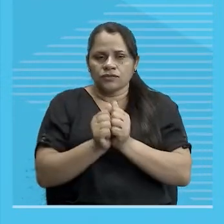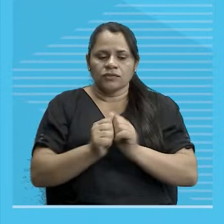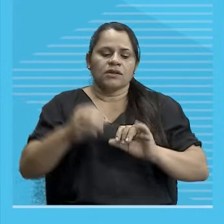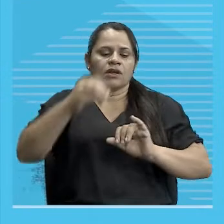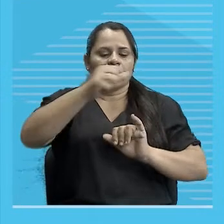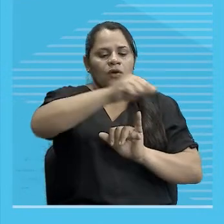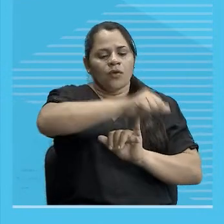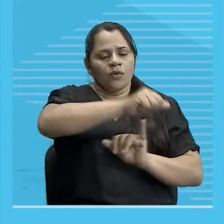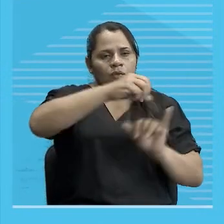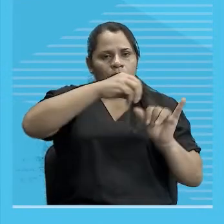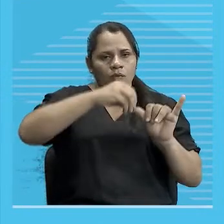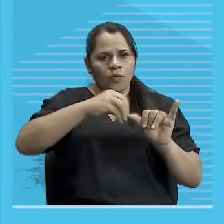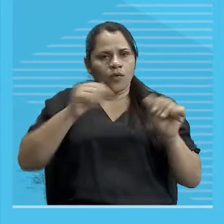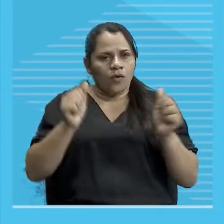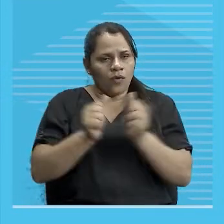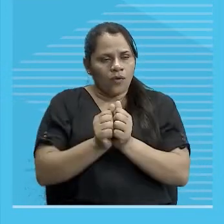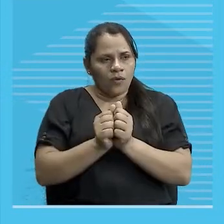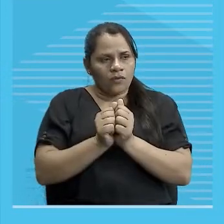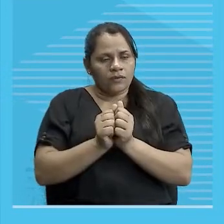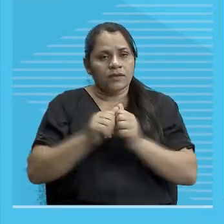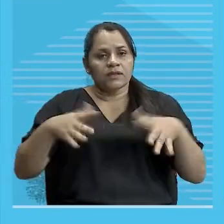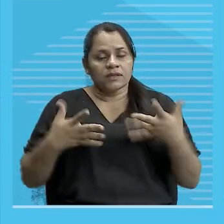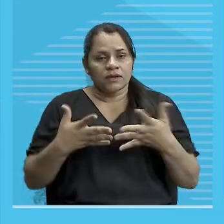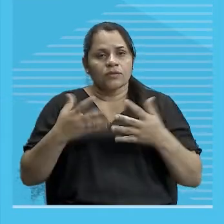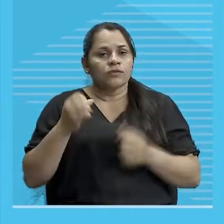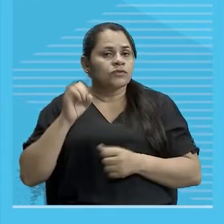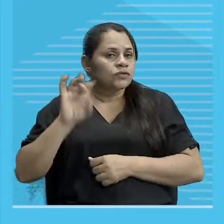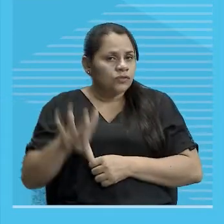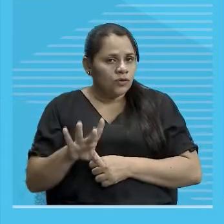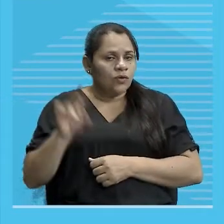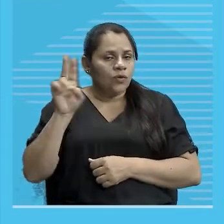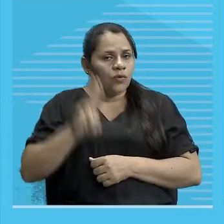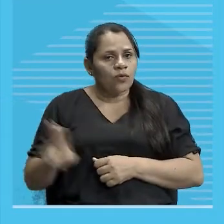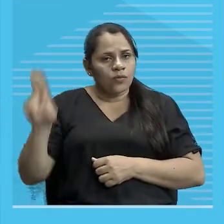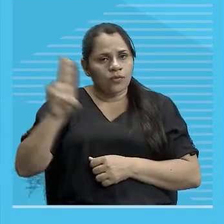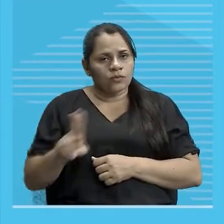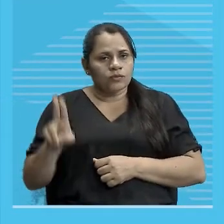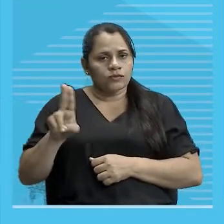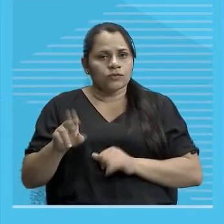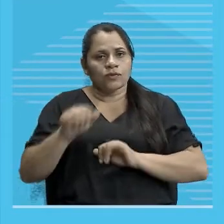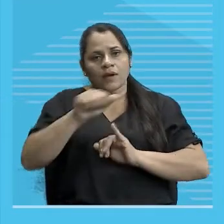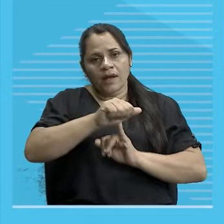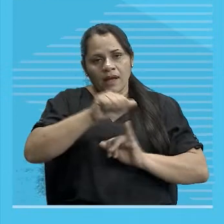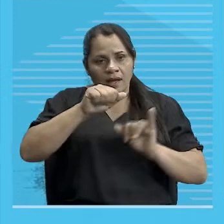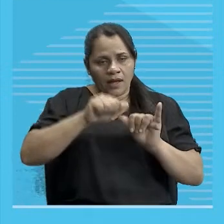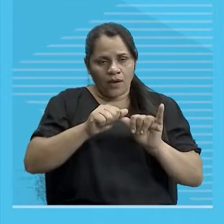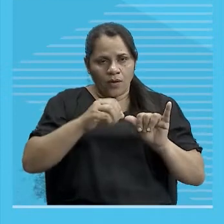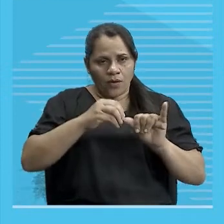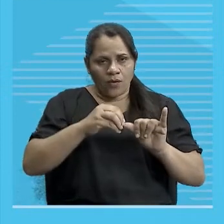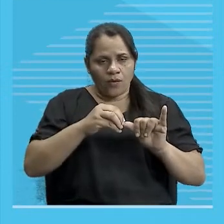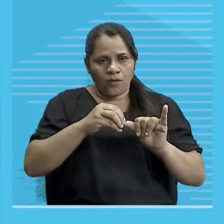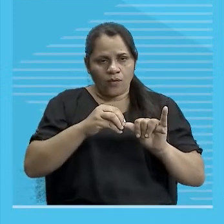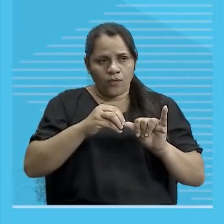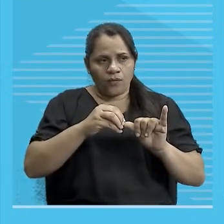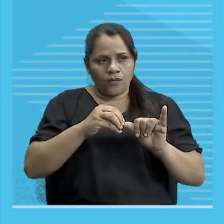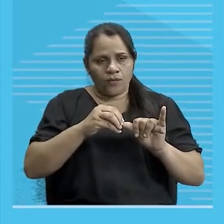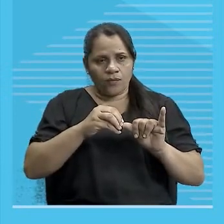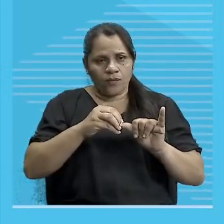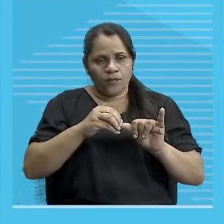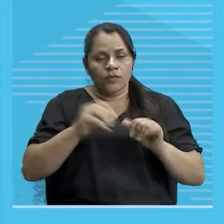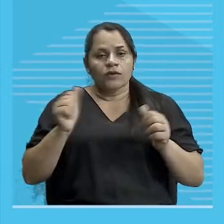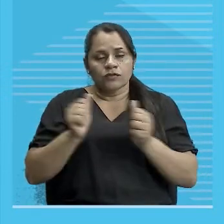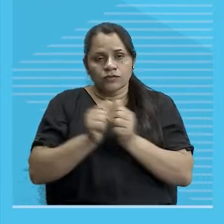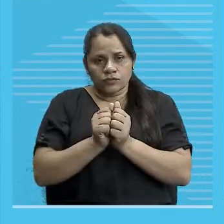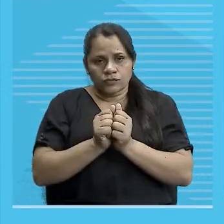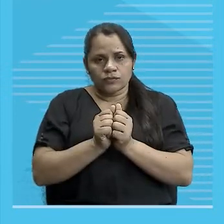já entende que só posso usar a preposição ao, combinação de preposição mais artigo, né? Mais artigo, é